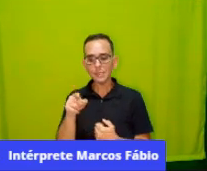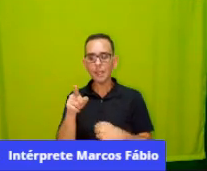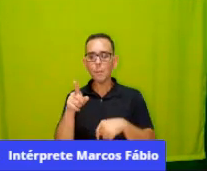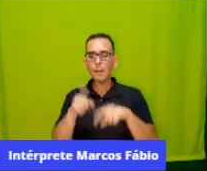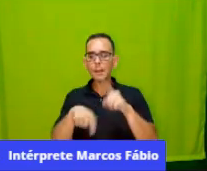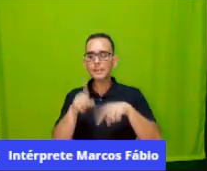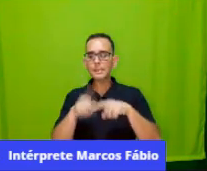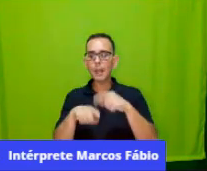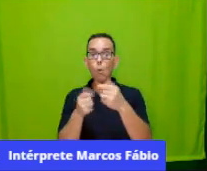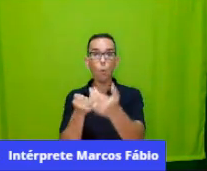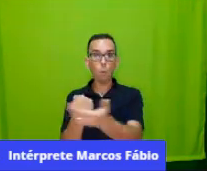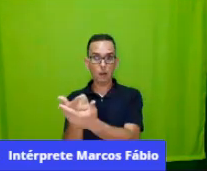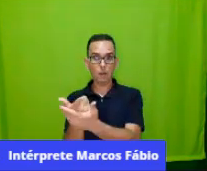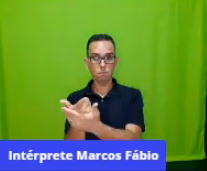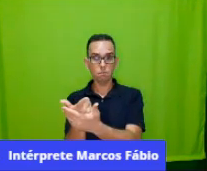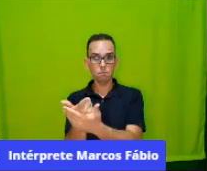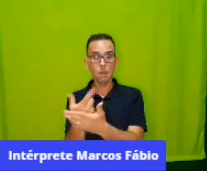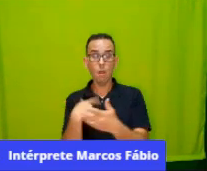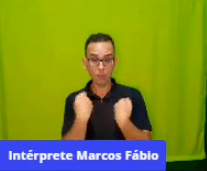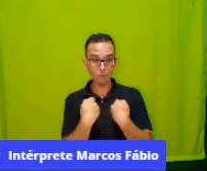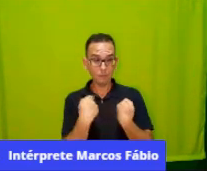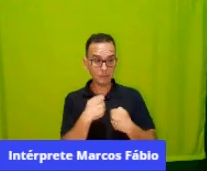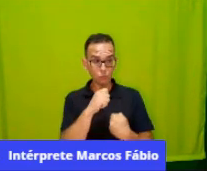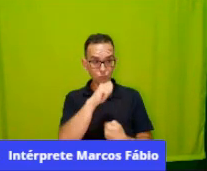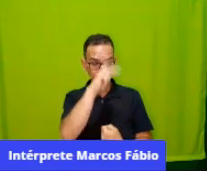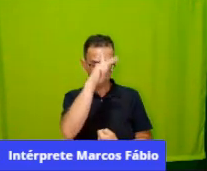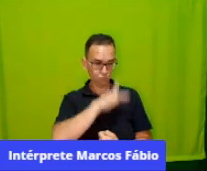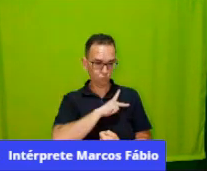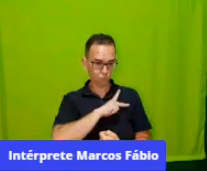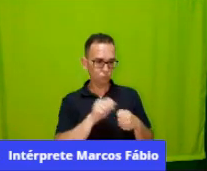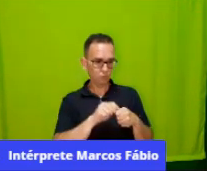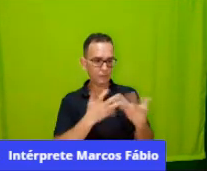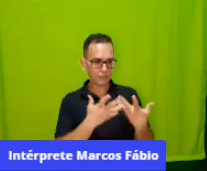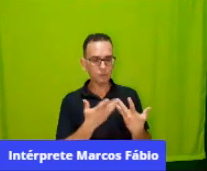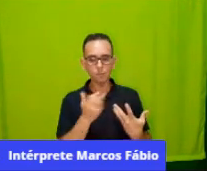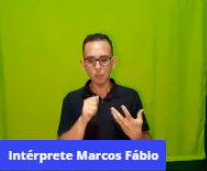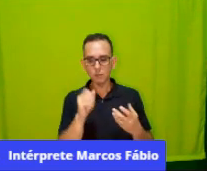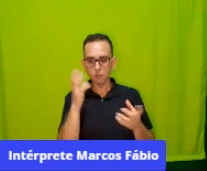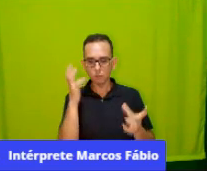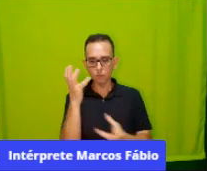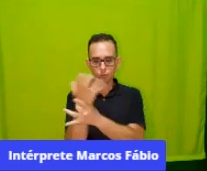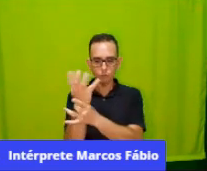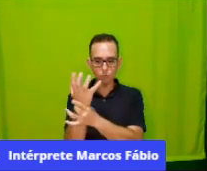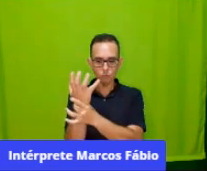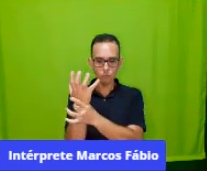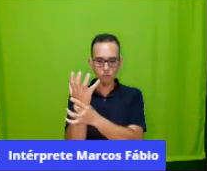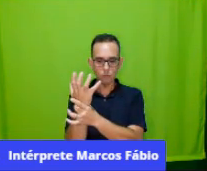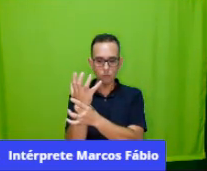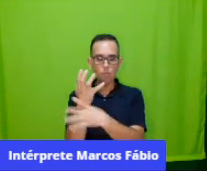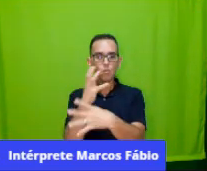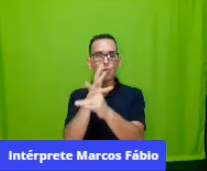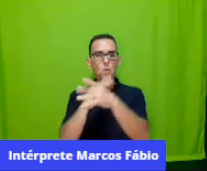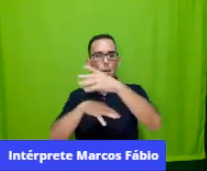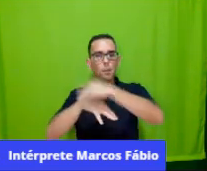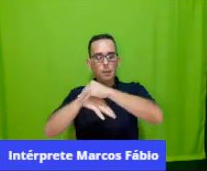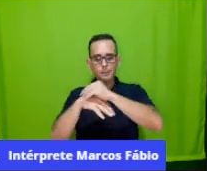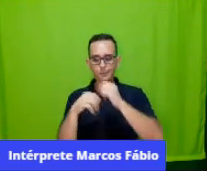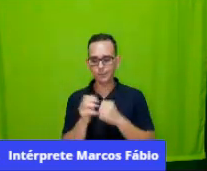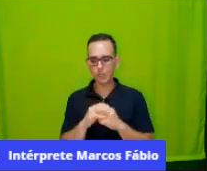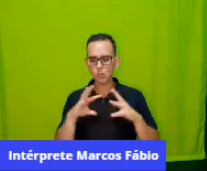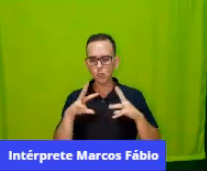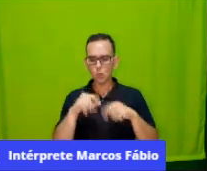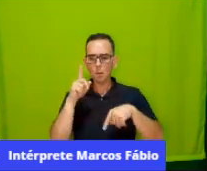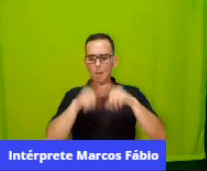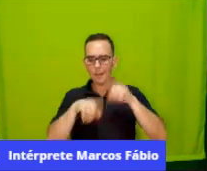dar resposta para nós. Então, aqui é um recurso comprado, mas vamos supor que eu quero confeccionar. Então, eu posso colocar uma